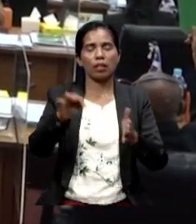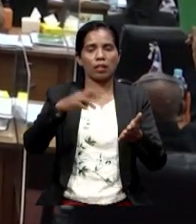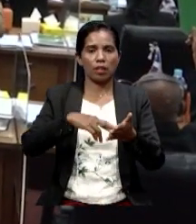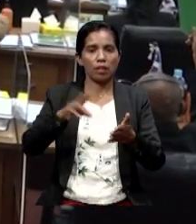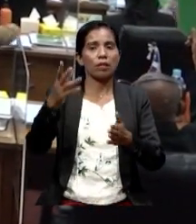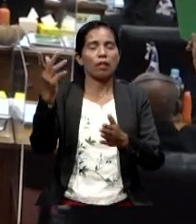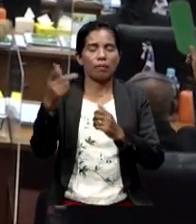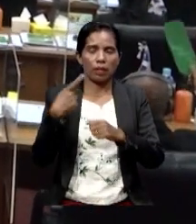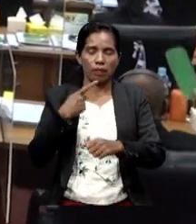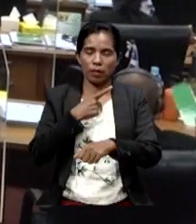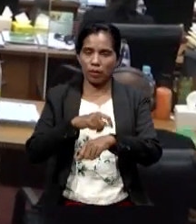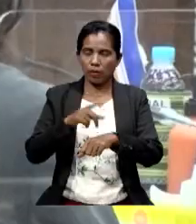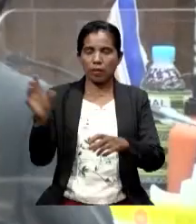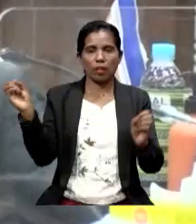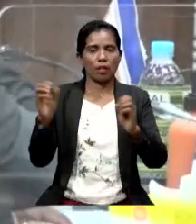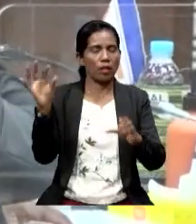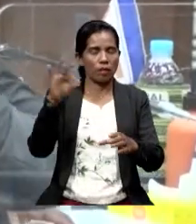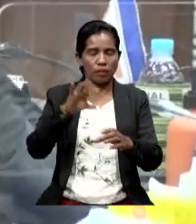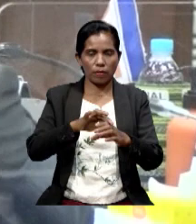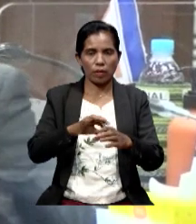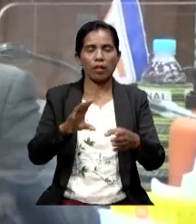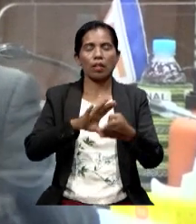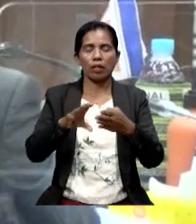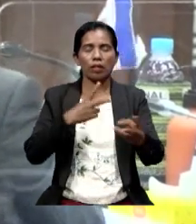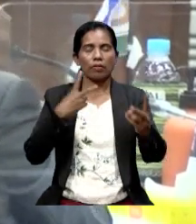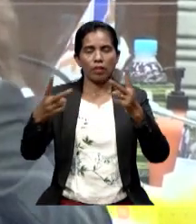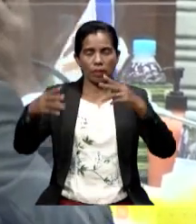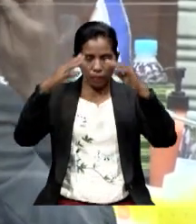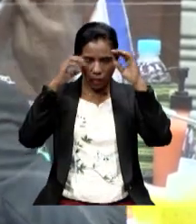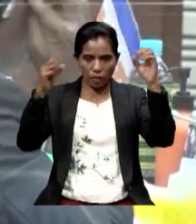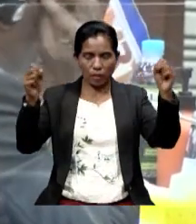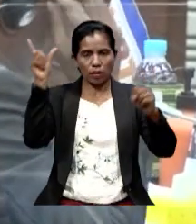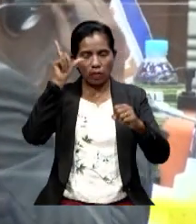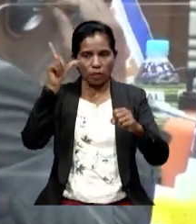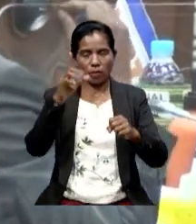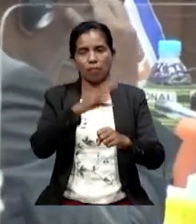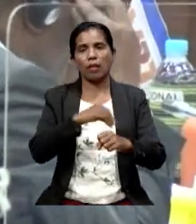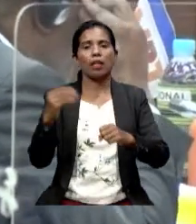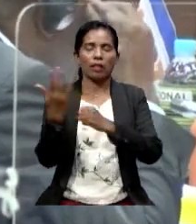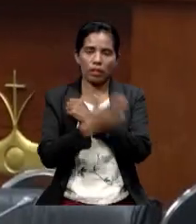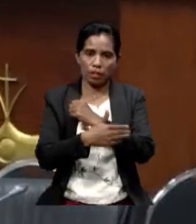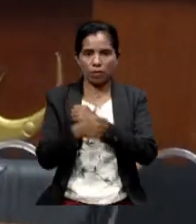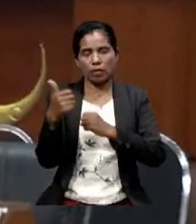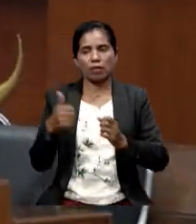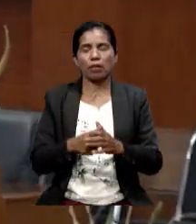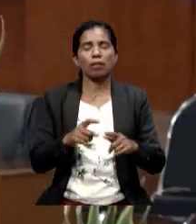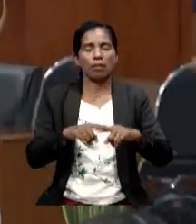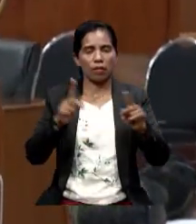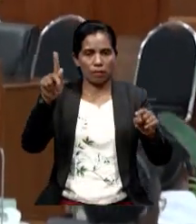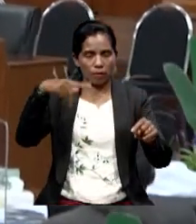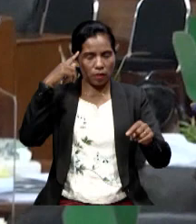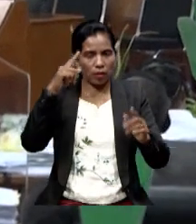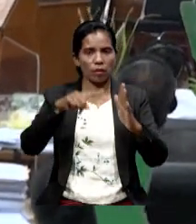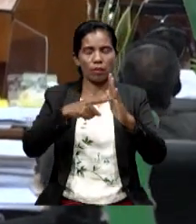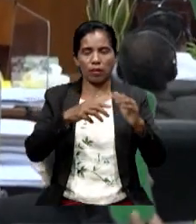Nacional, Tamba sempre vota contra o pedido de viagem ex-presidente da República, Lu Olonian, para Eliur. Uma vez a situação política, a